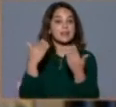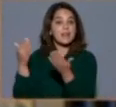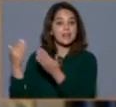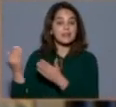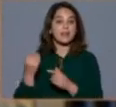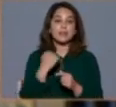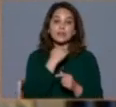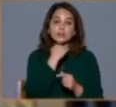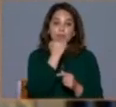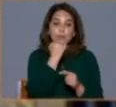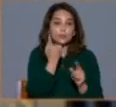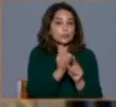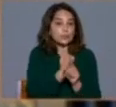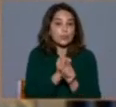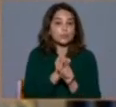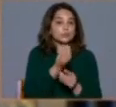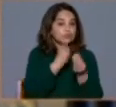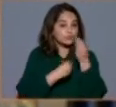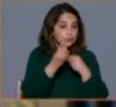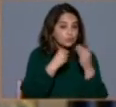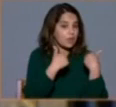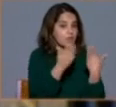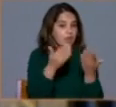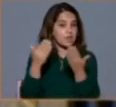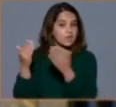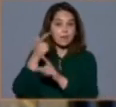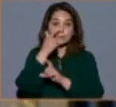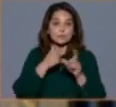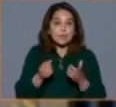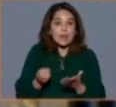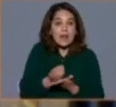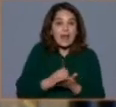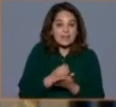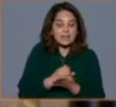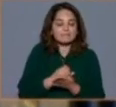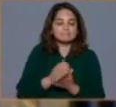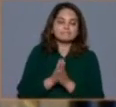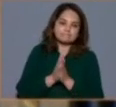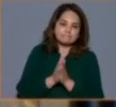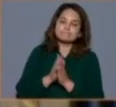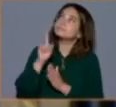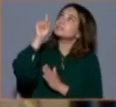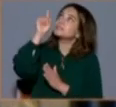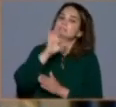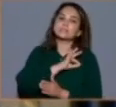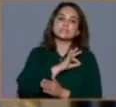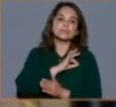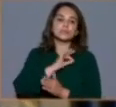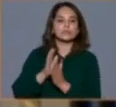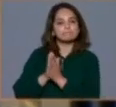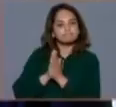desejam e traga o sustento àqueles que nada têm, oremos. Ouvi, Senhor, as